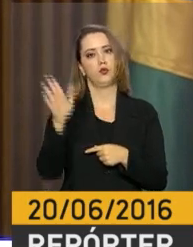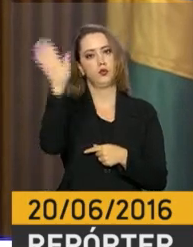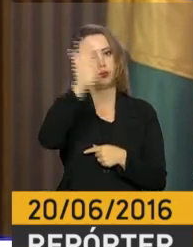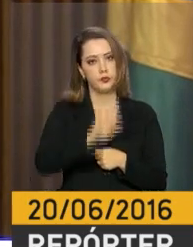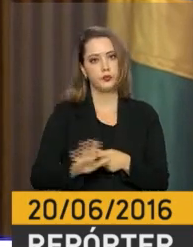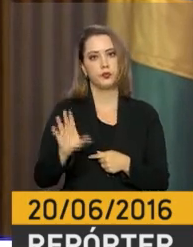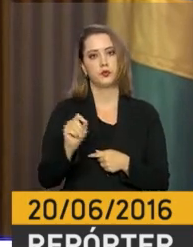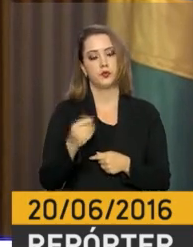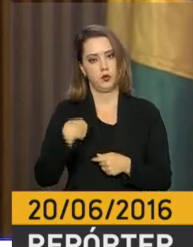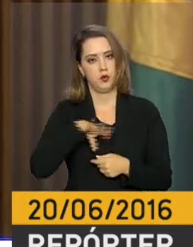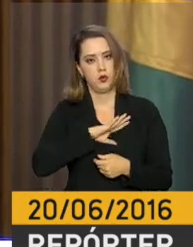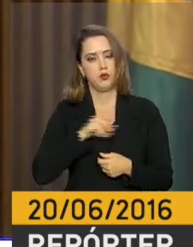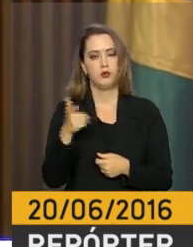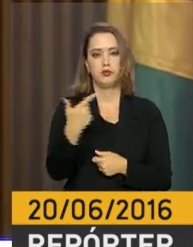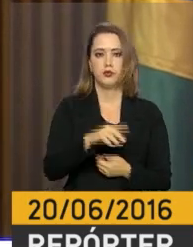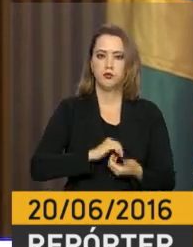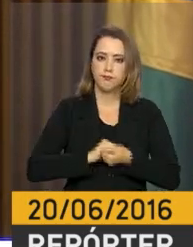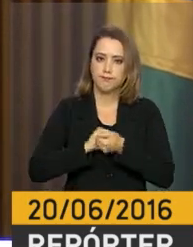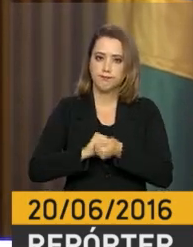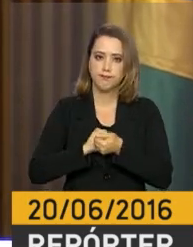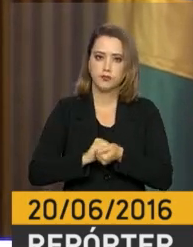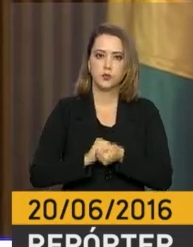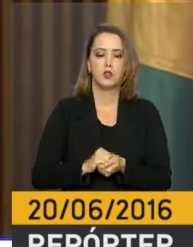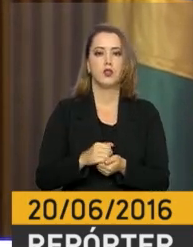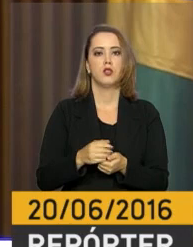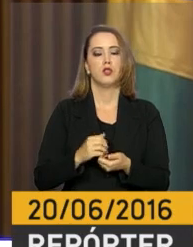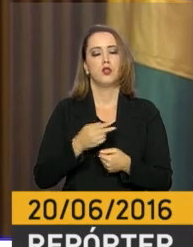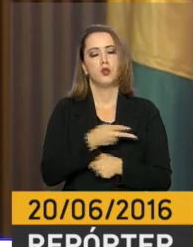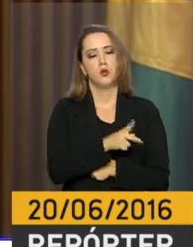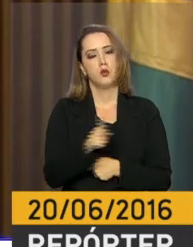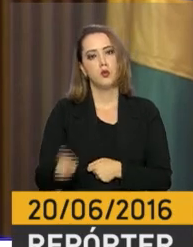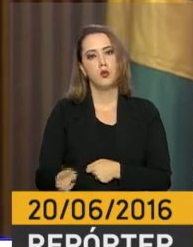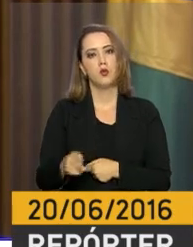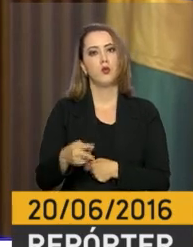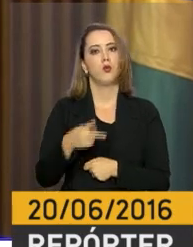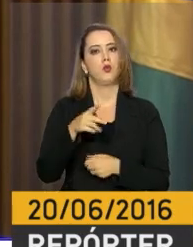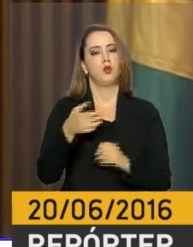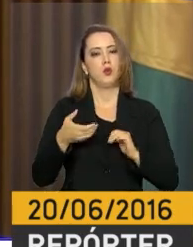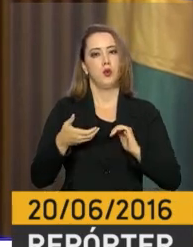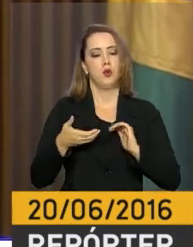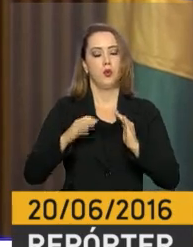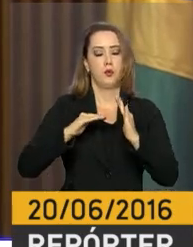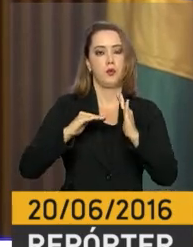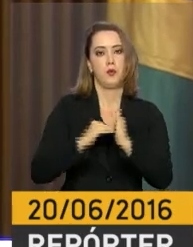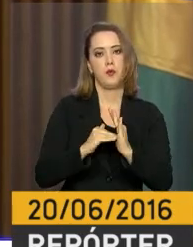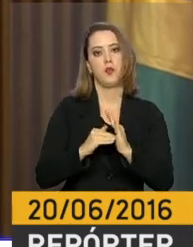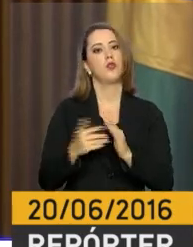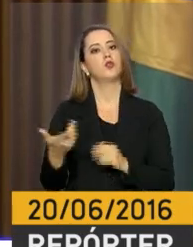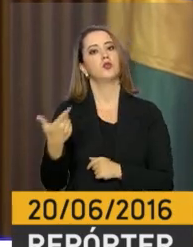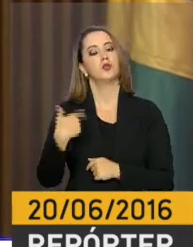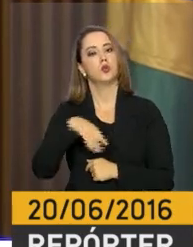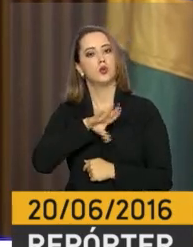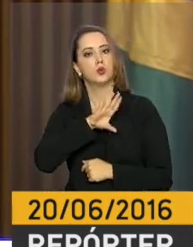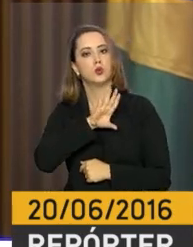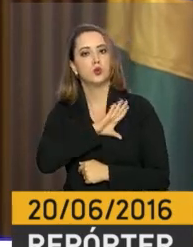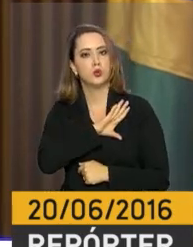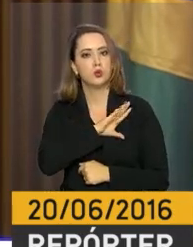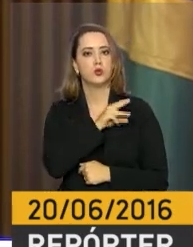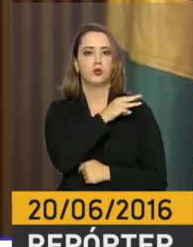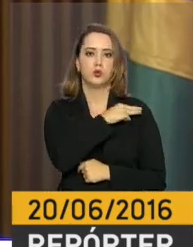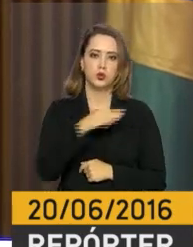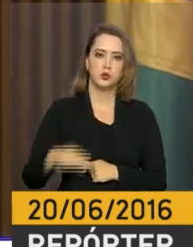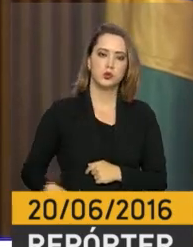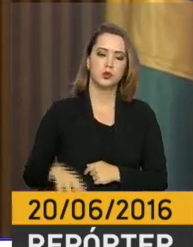uma vez cumprimentar o presidente Renan a câmara dos deputados o os nossos ministros e todos